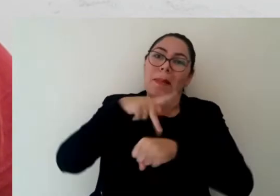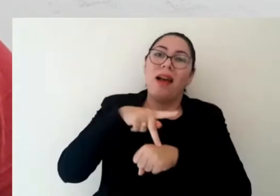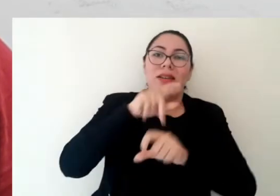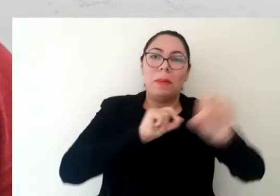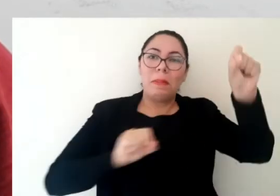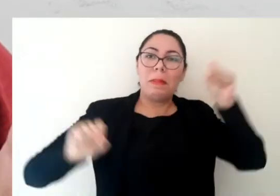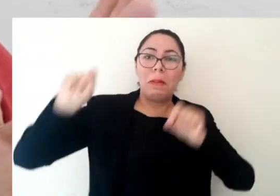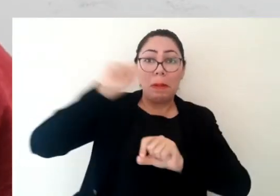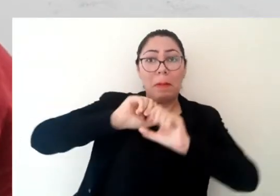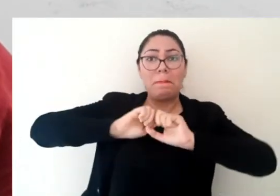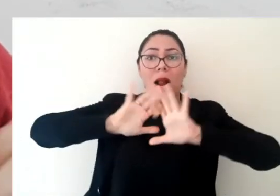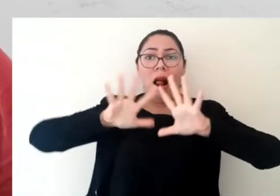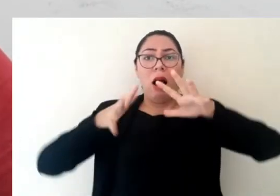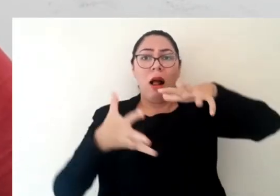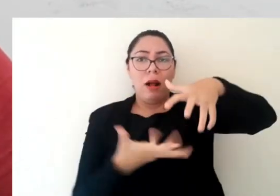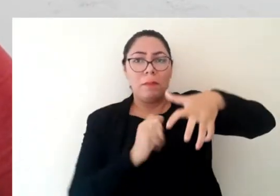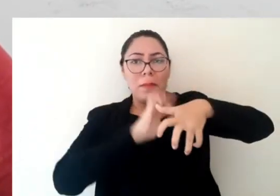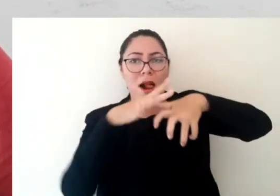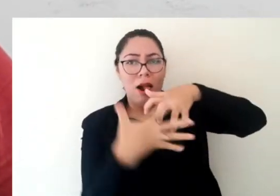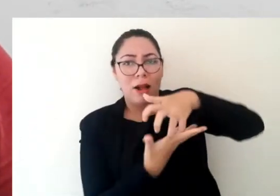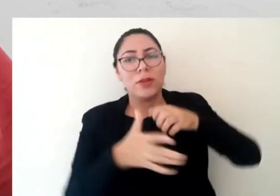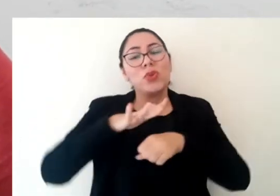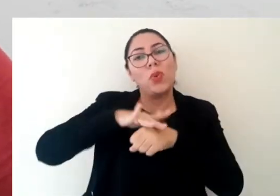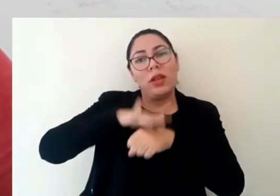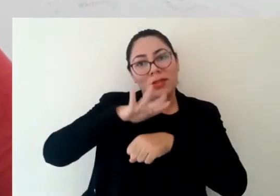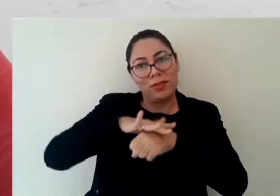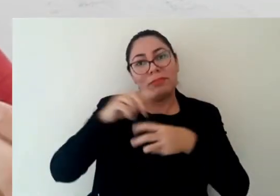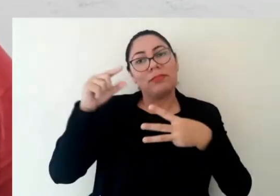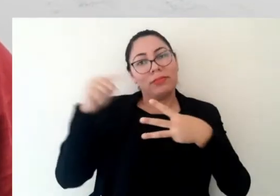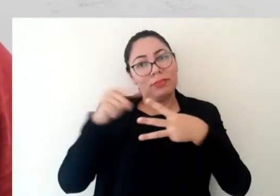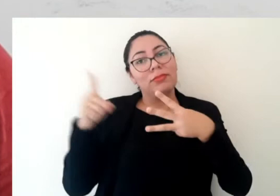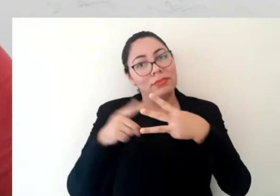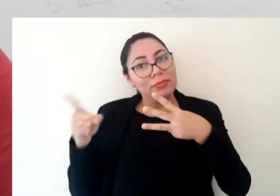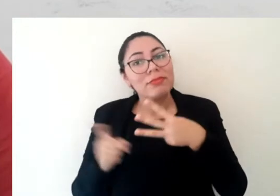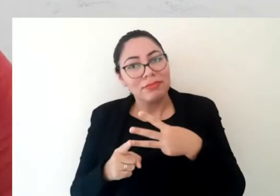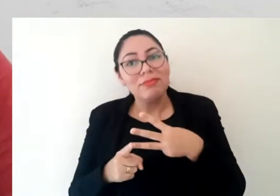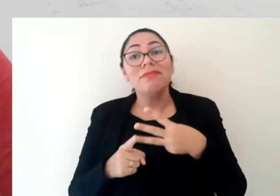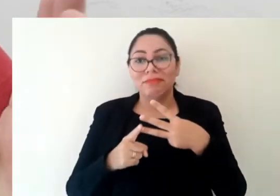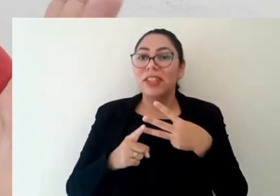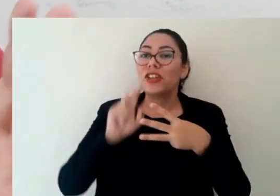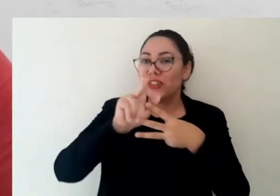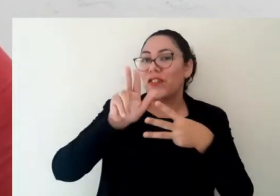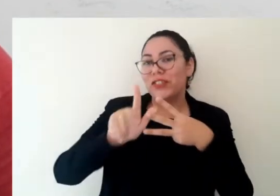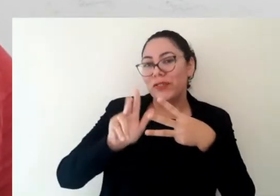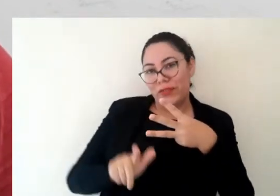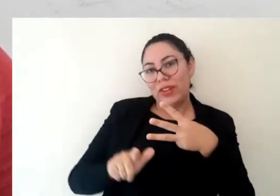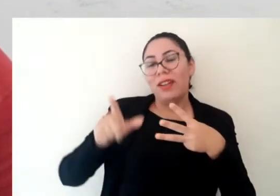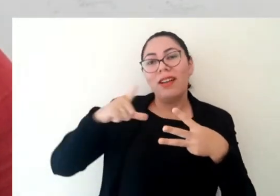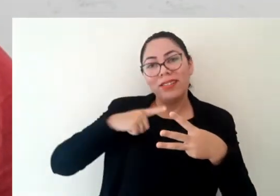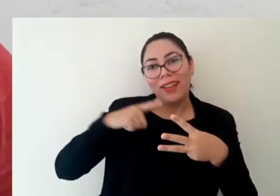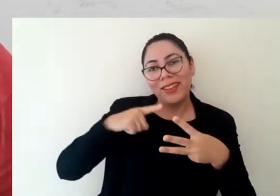em proporções globais, tá? Então, epidemia, pandemia e endemia são as mias que a